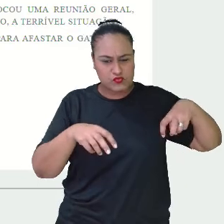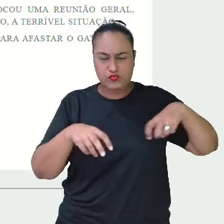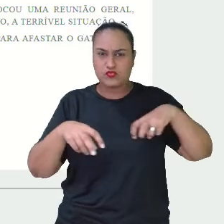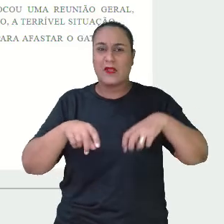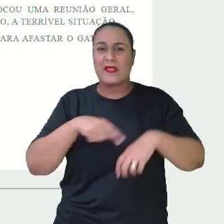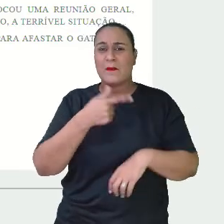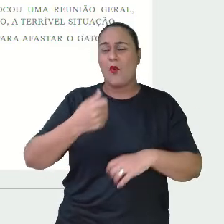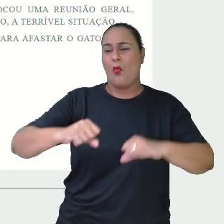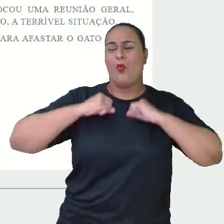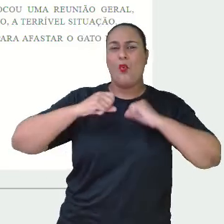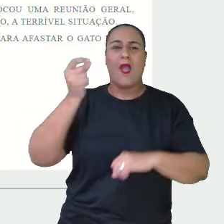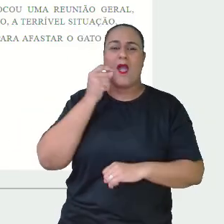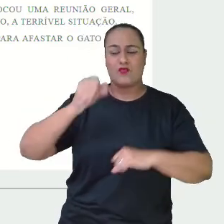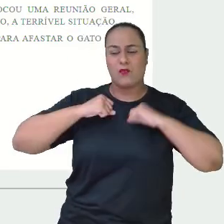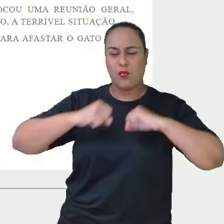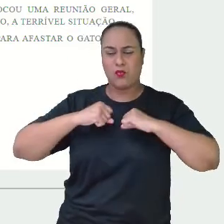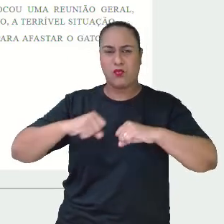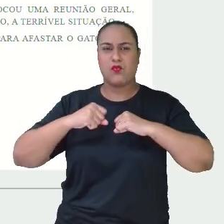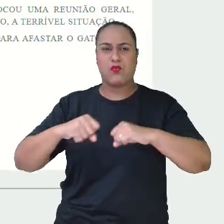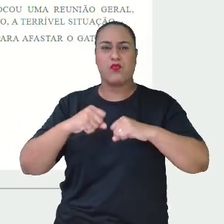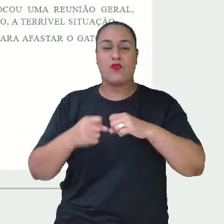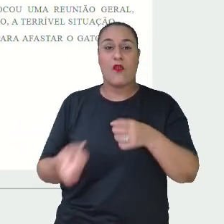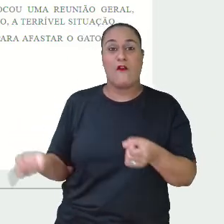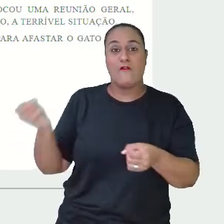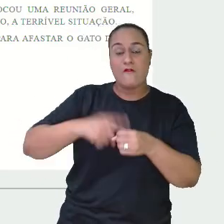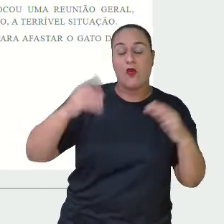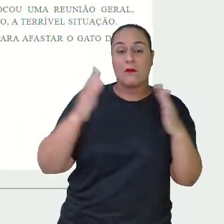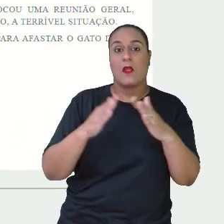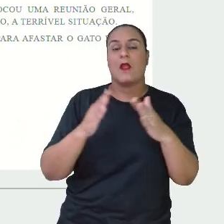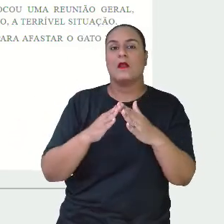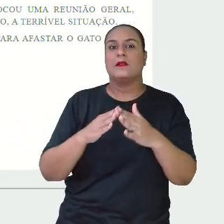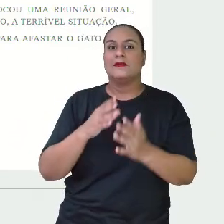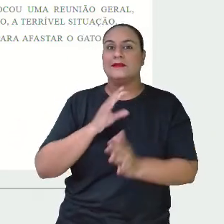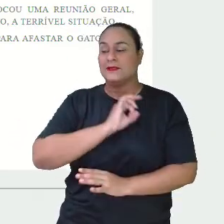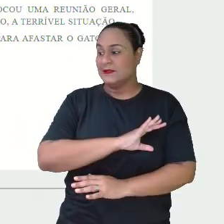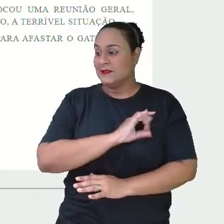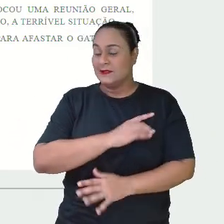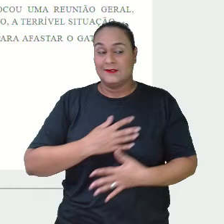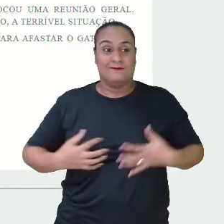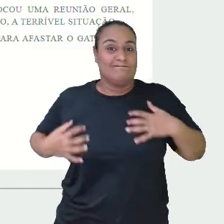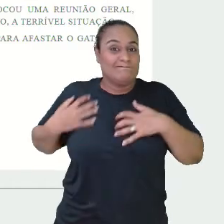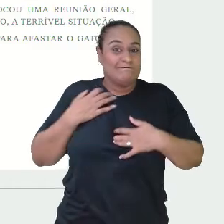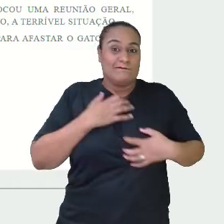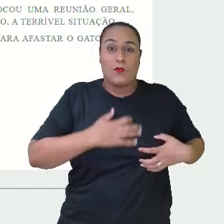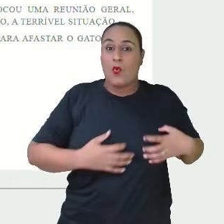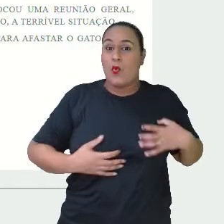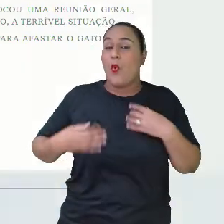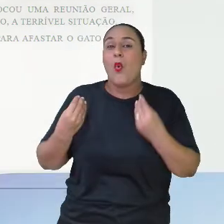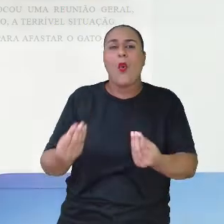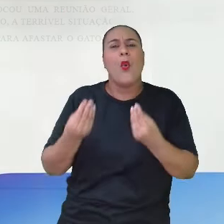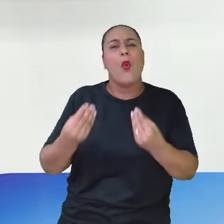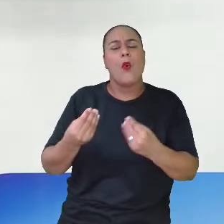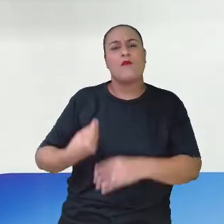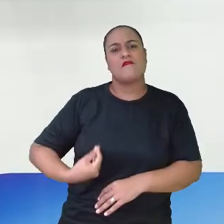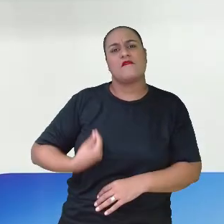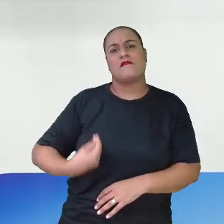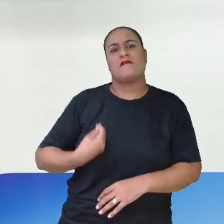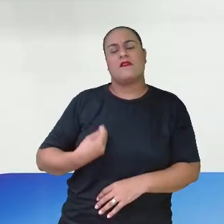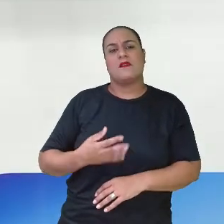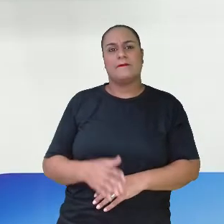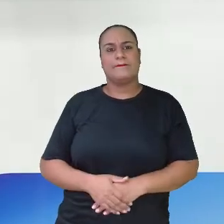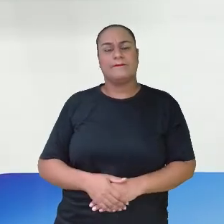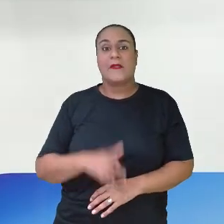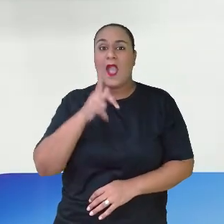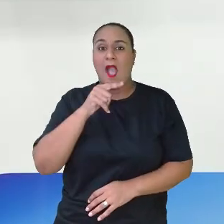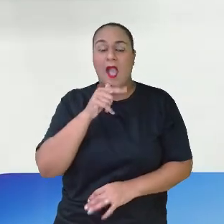escaparam para seus abrigos com rapidez. Desesperados, os ratos não podiam mais viver assim, sem água